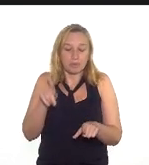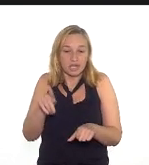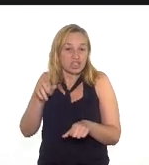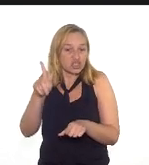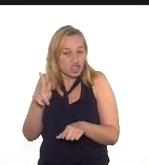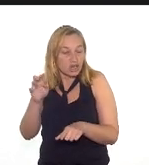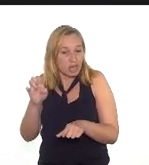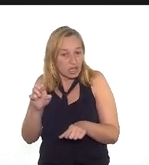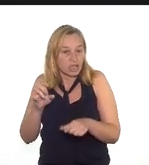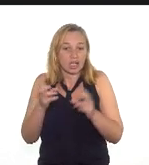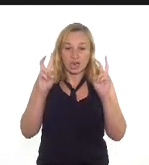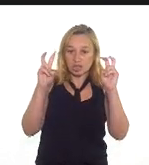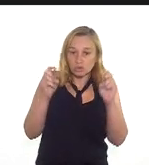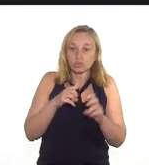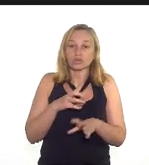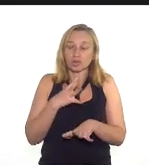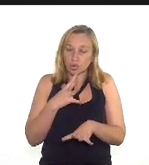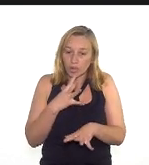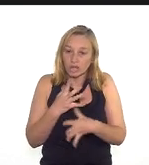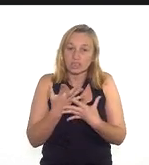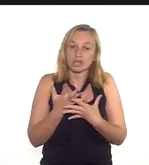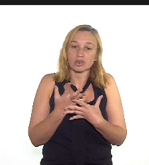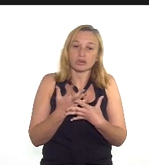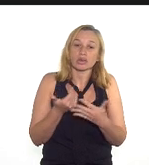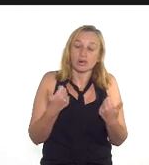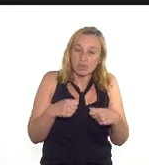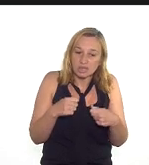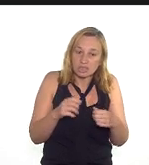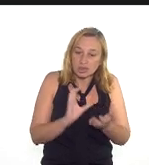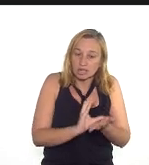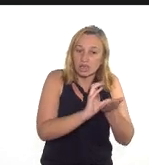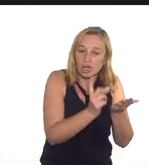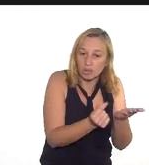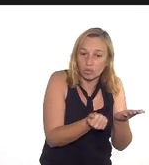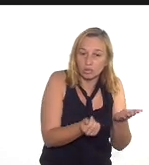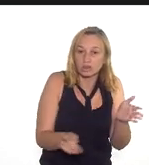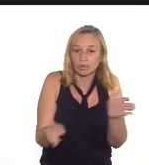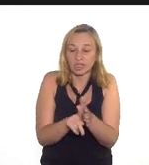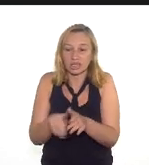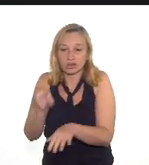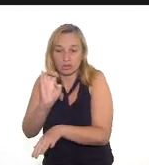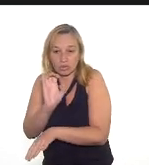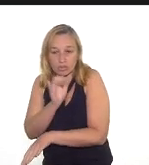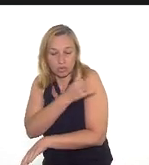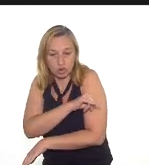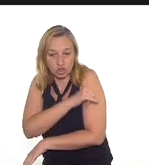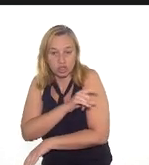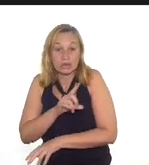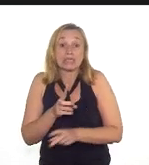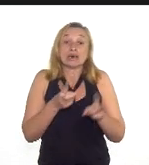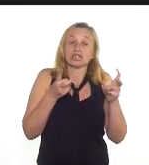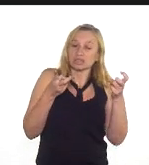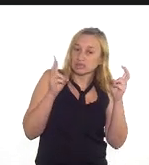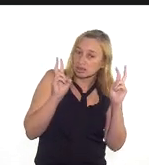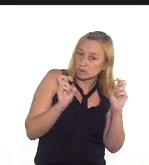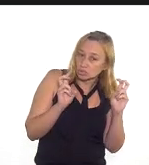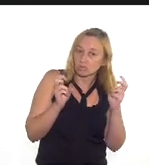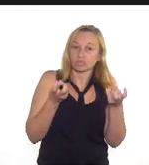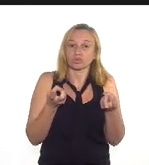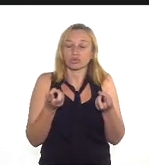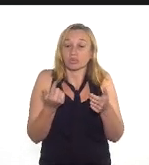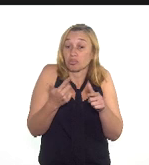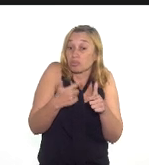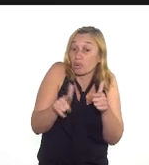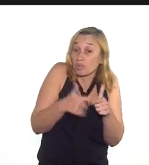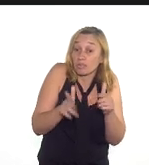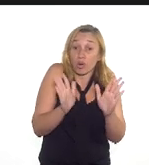vamos dizer assim, a gente reconhece que deveriam ter recursos para o Rio de Janeiro. E essas situações nos estão causando hoje problema, que a